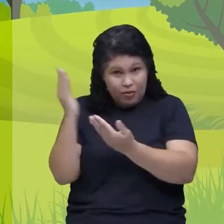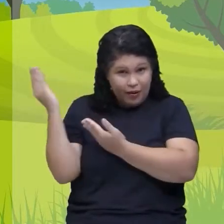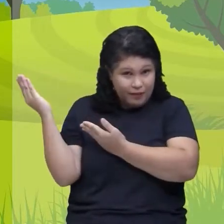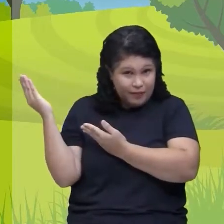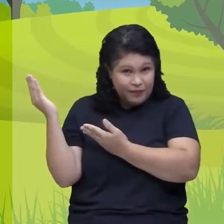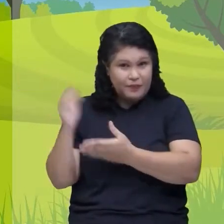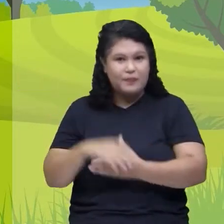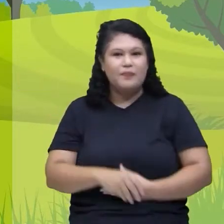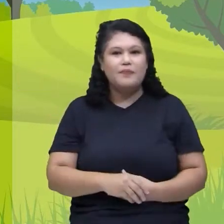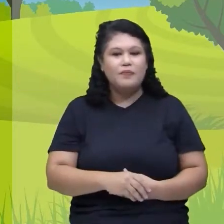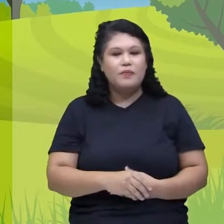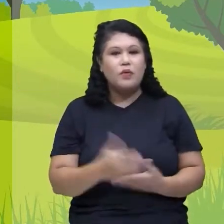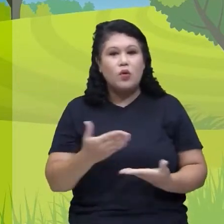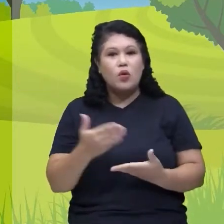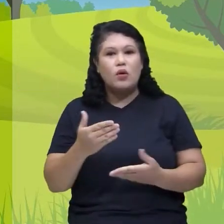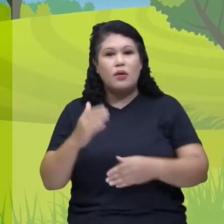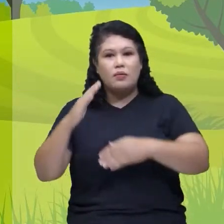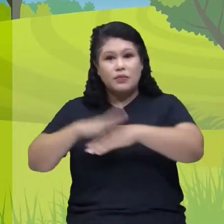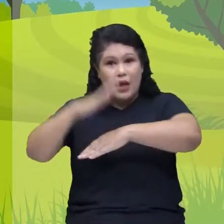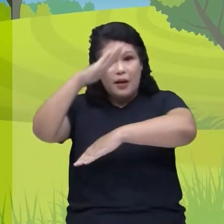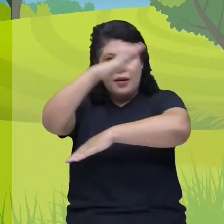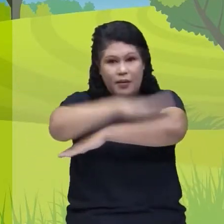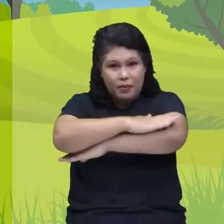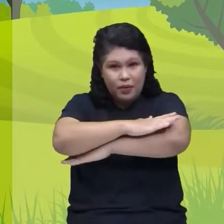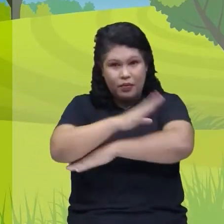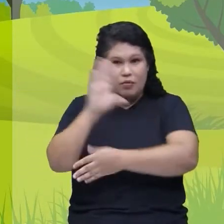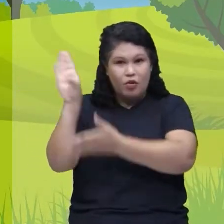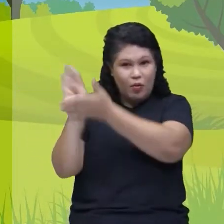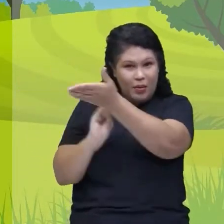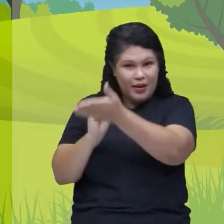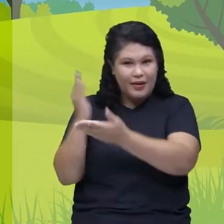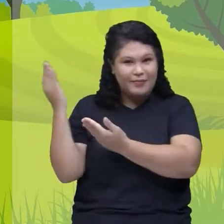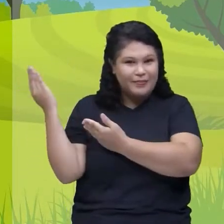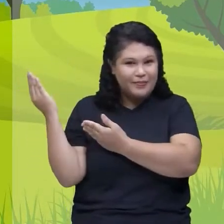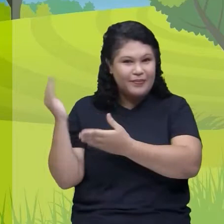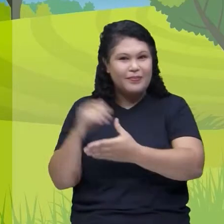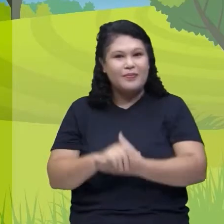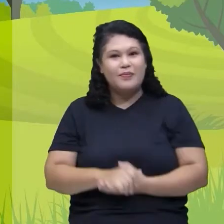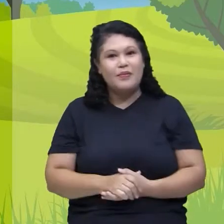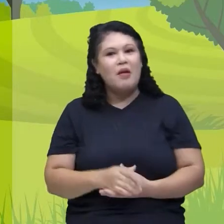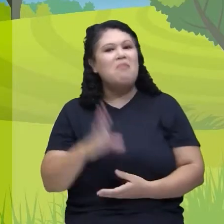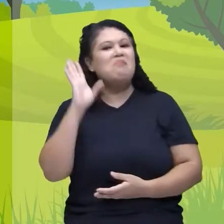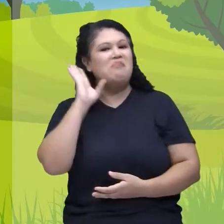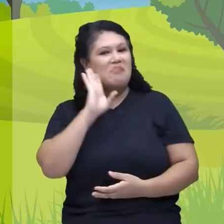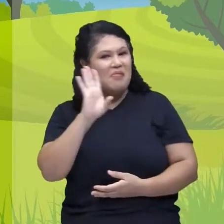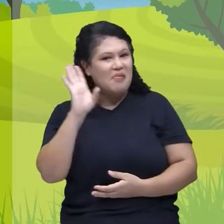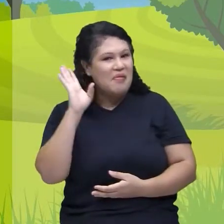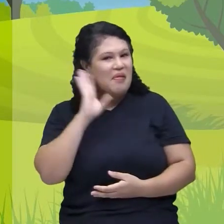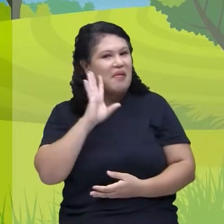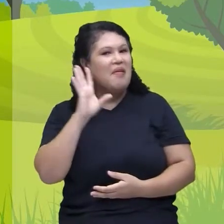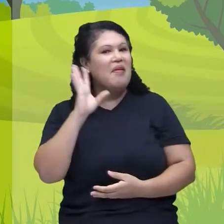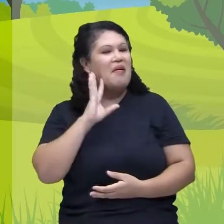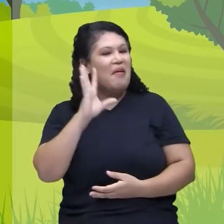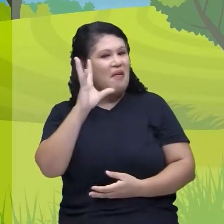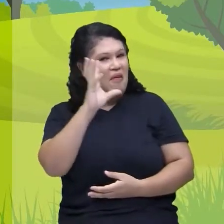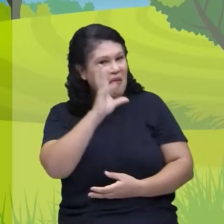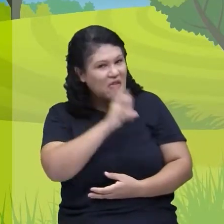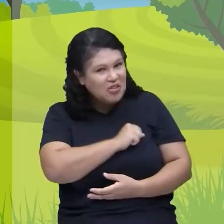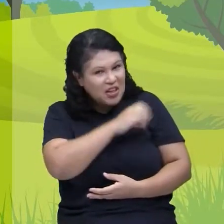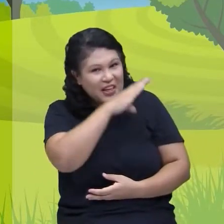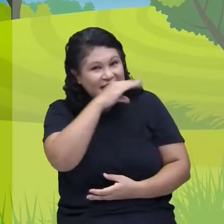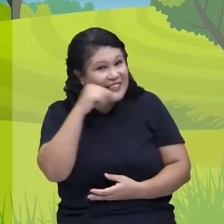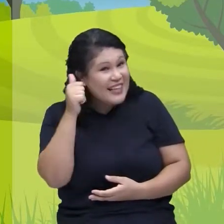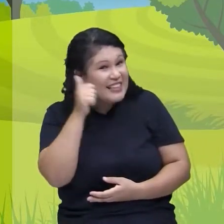Toim. Vamos lá. Sapo, pulou. Isso, muito legal. Yasmin, Rebeca,